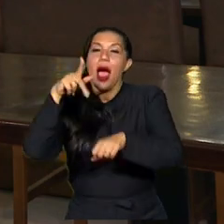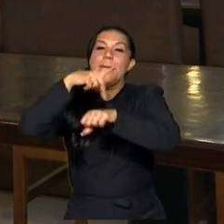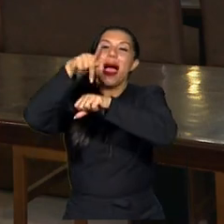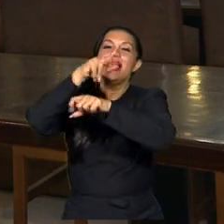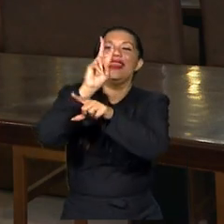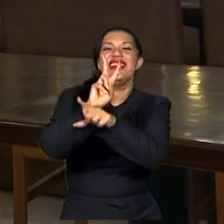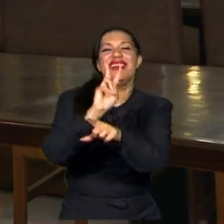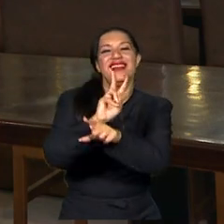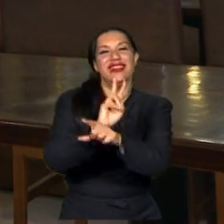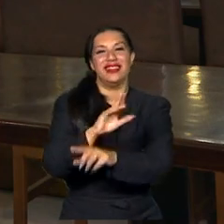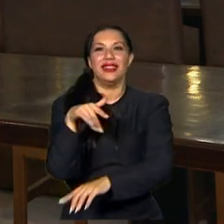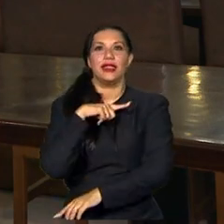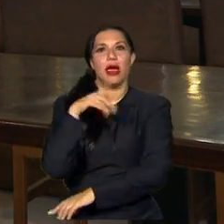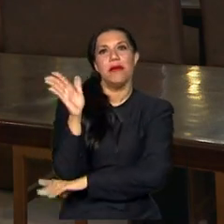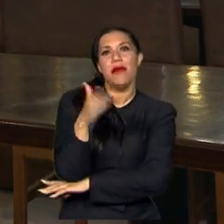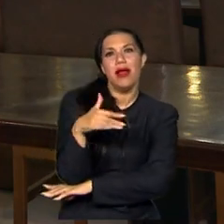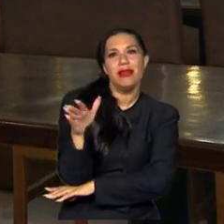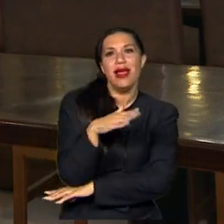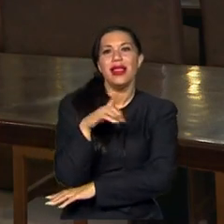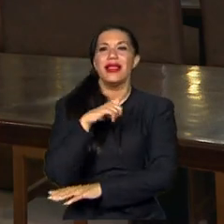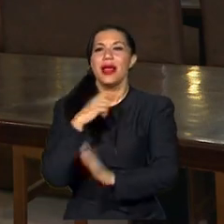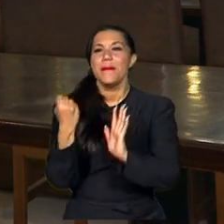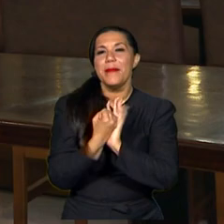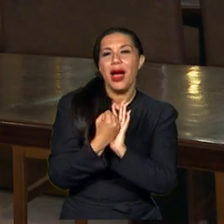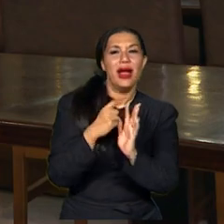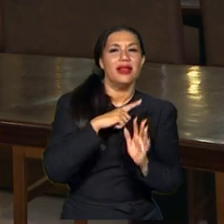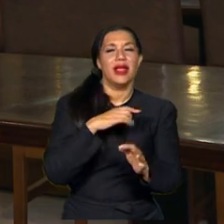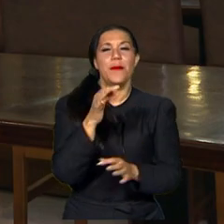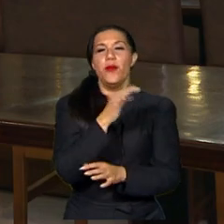tem hino, tem bandeira, tem brasão, tem moeda, tem